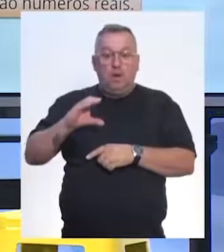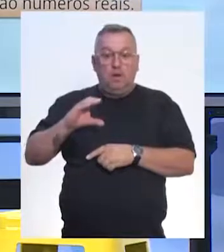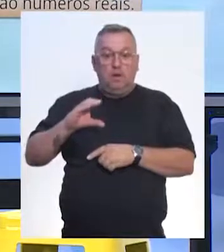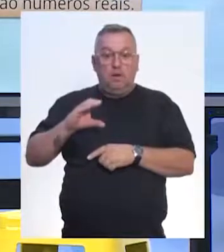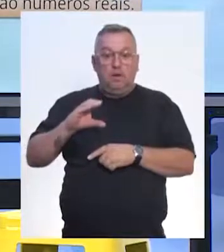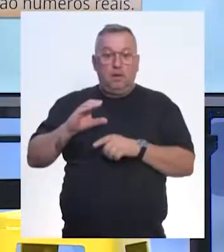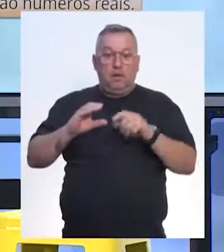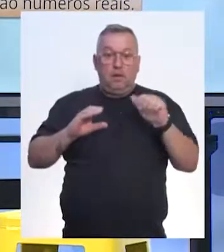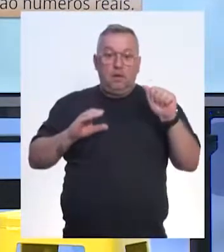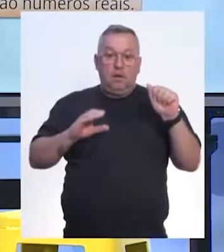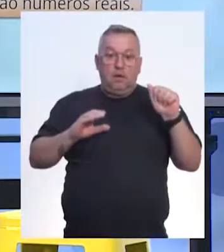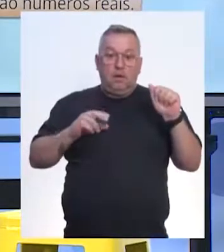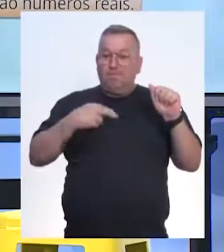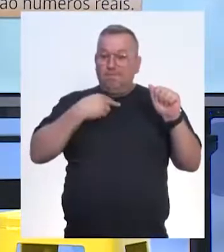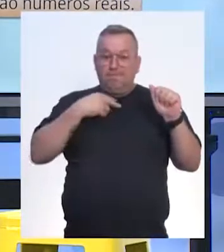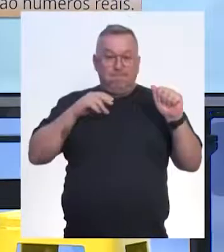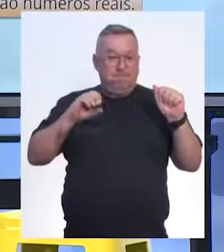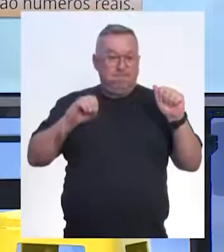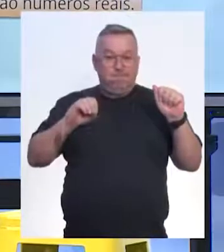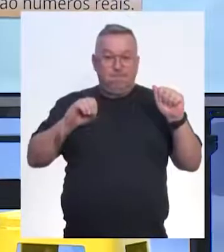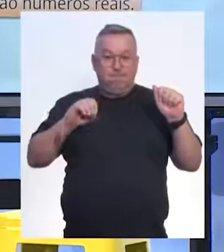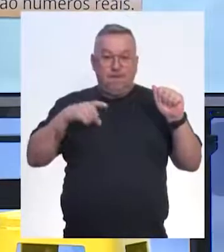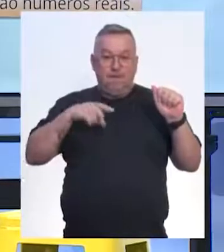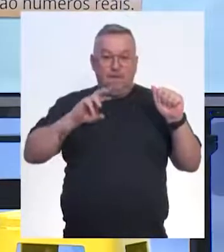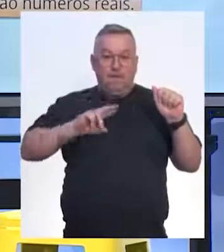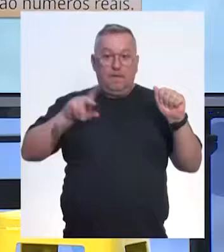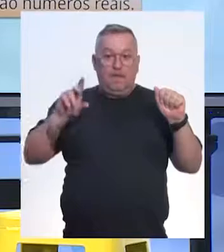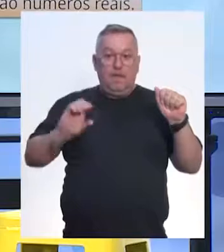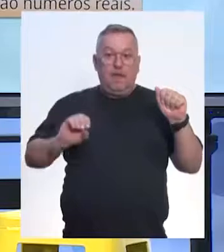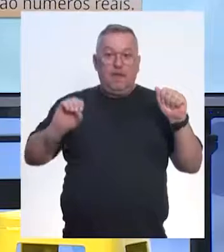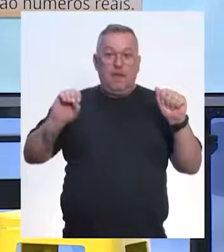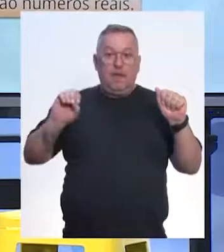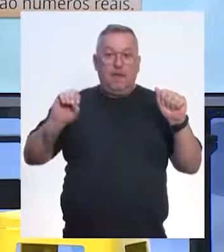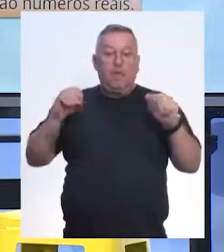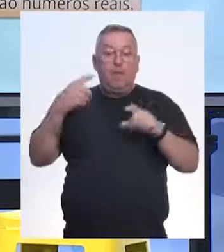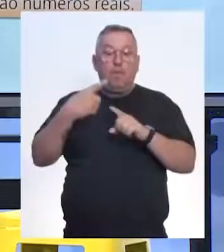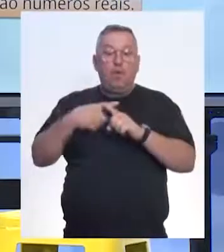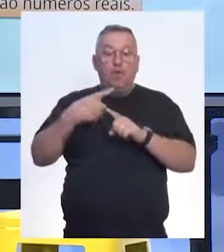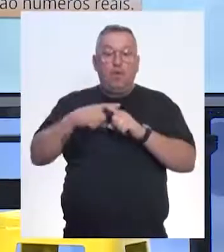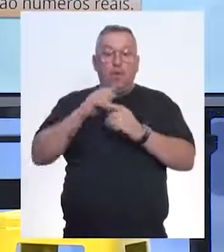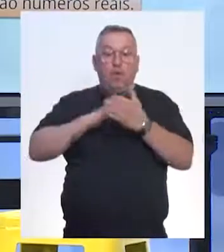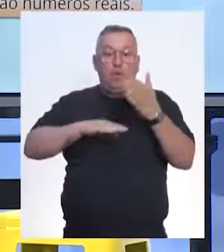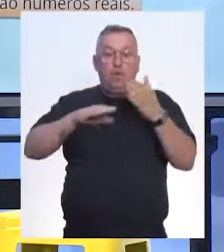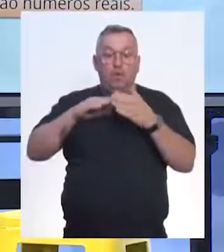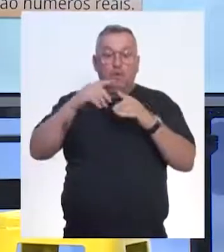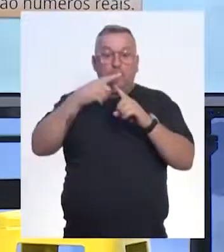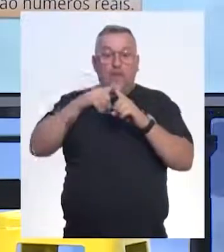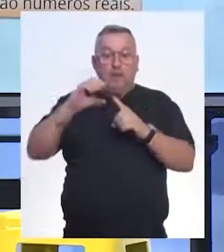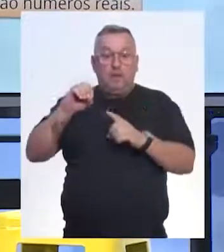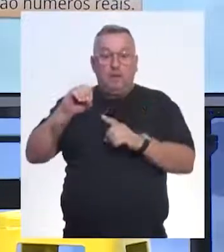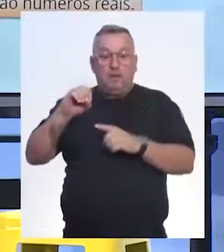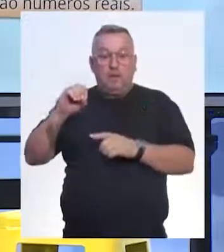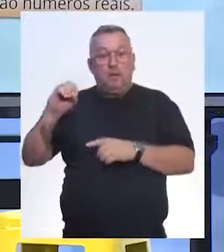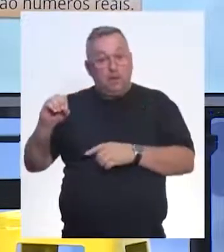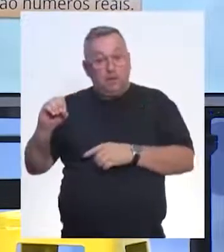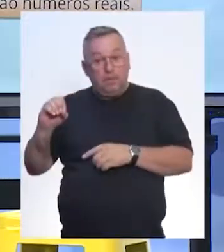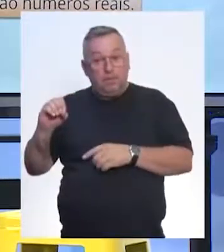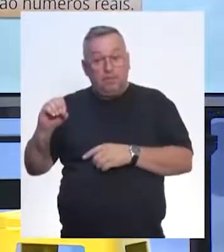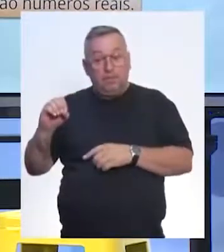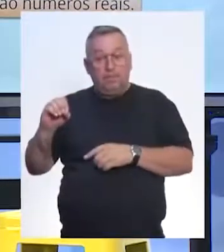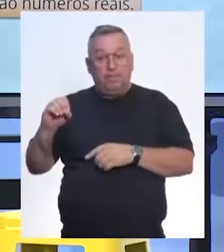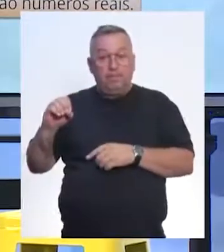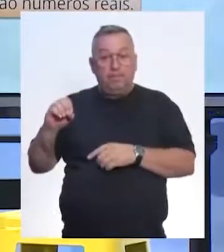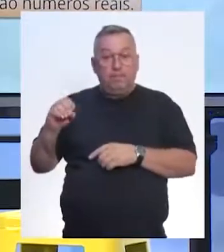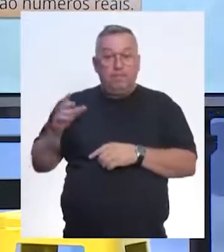A não pode ser igual a zero, ele tem que ser diferente de zero. Por quê? Todo número vezes zero é zero. E